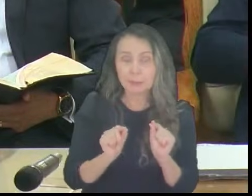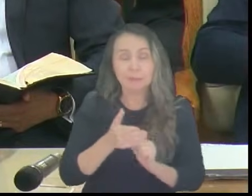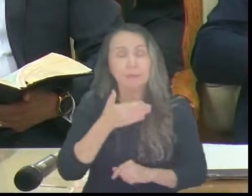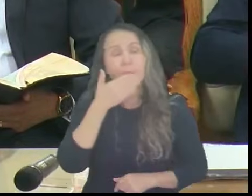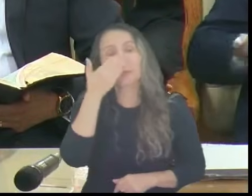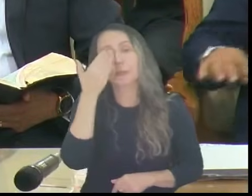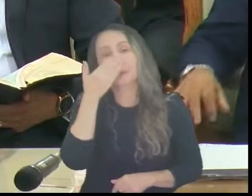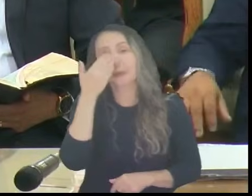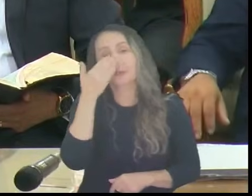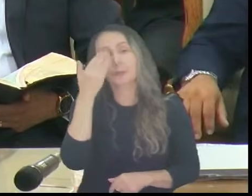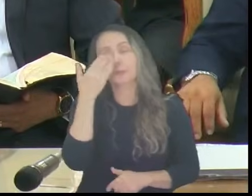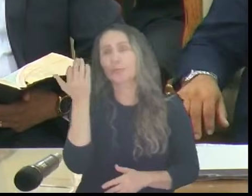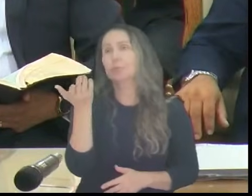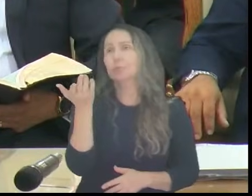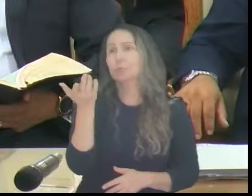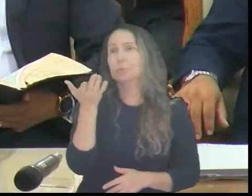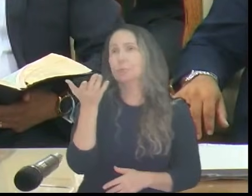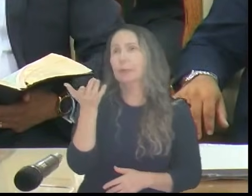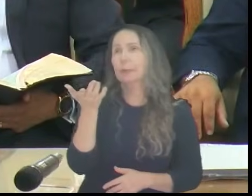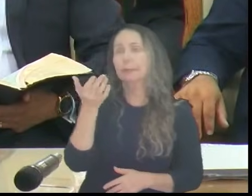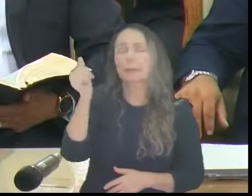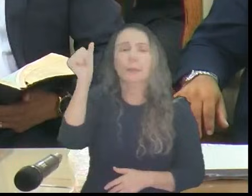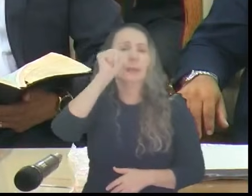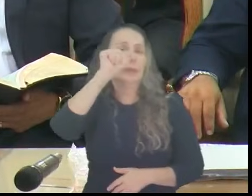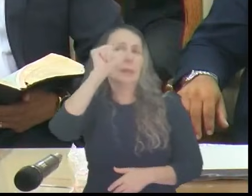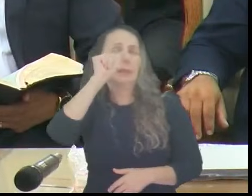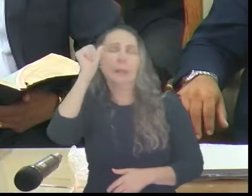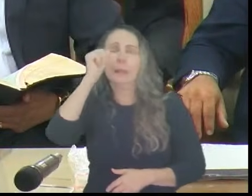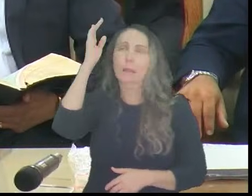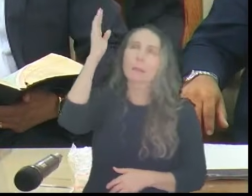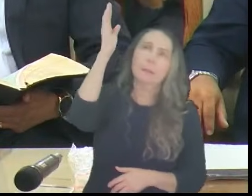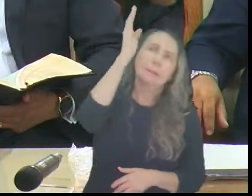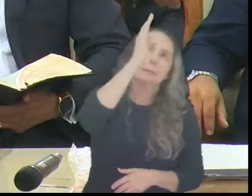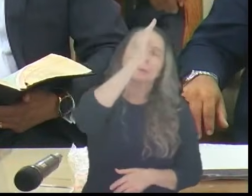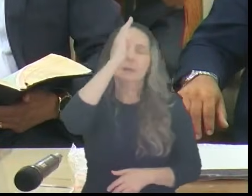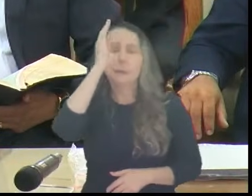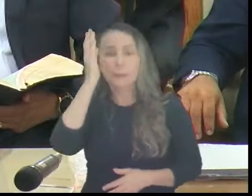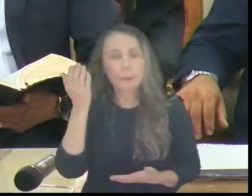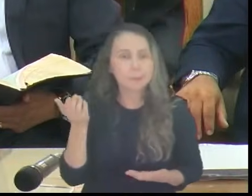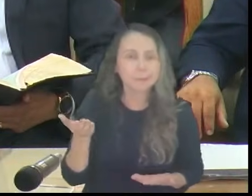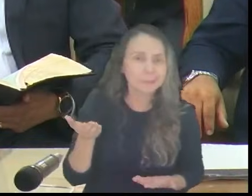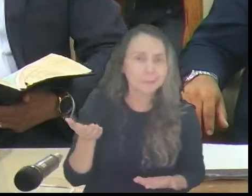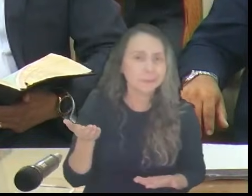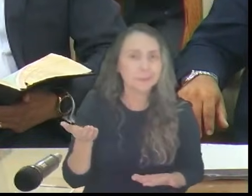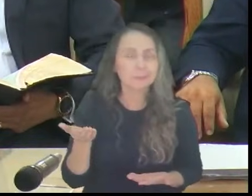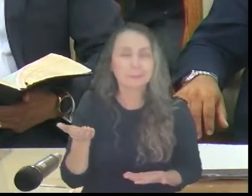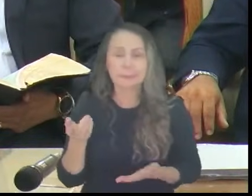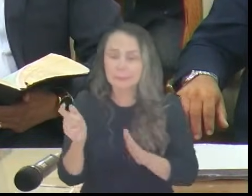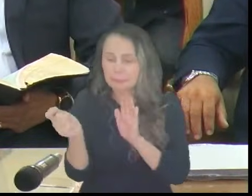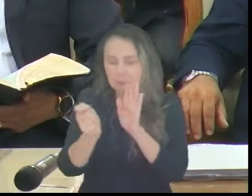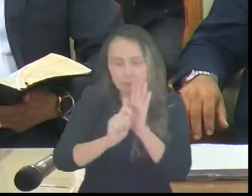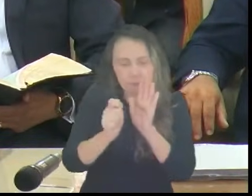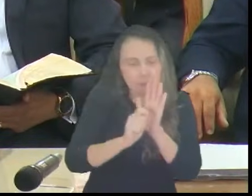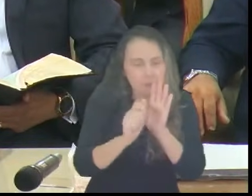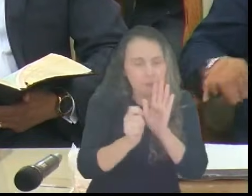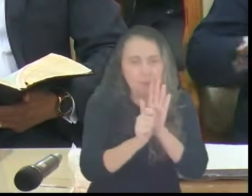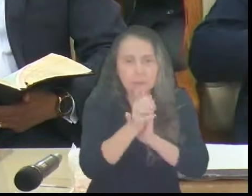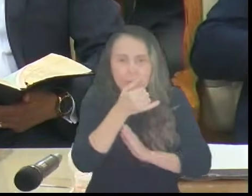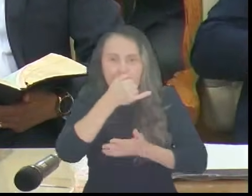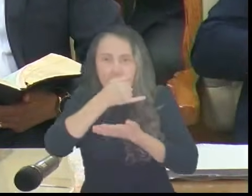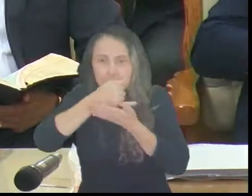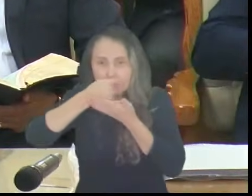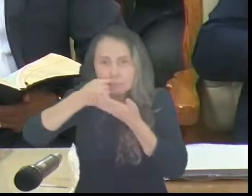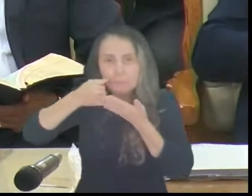meretriz, preferia que ela fosse uma bêbada, preferia que ela fosse uma toxicômana, preferia que